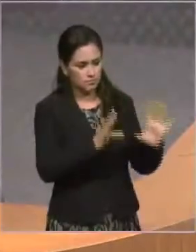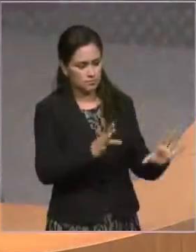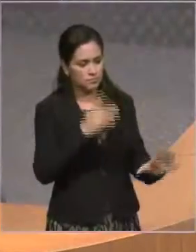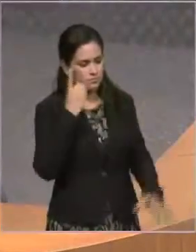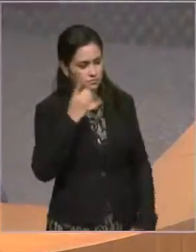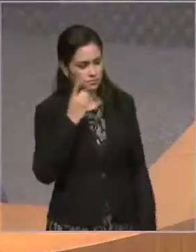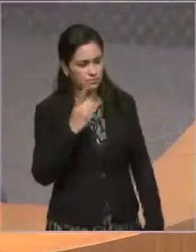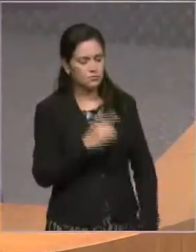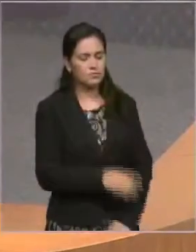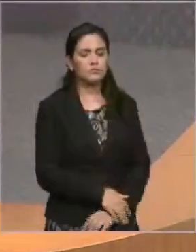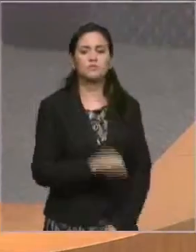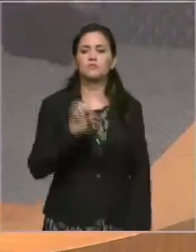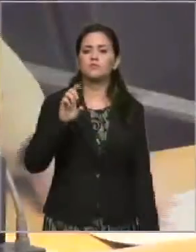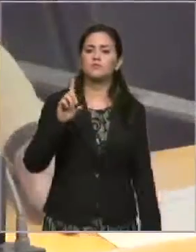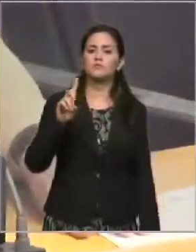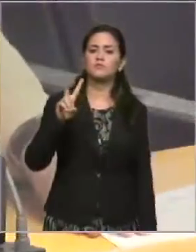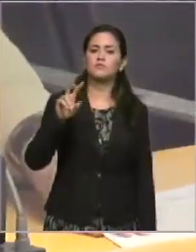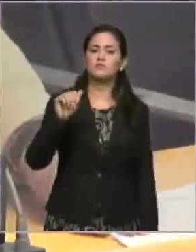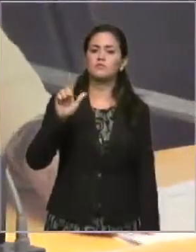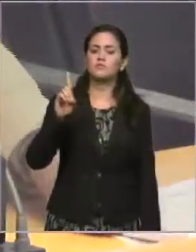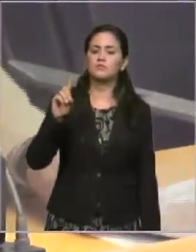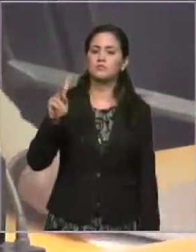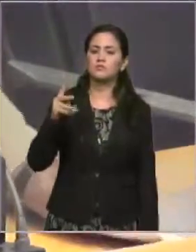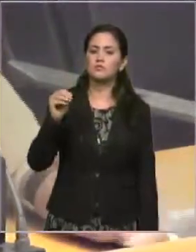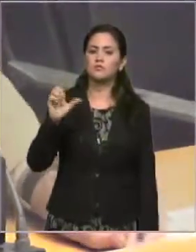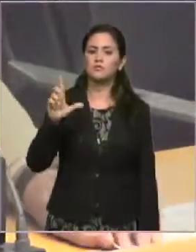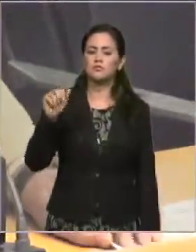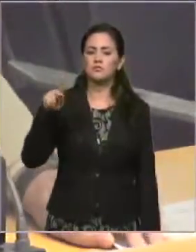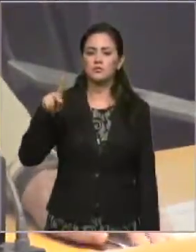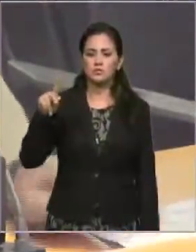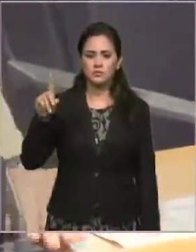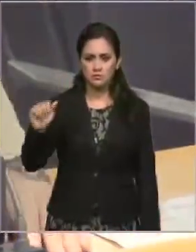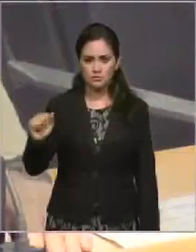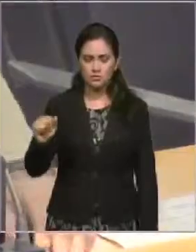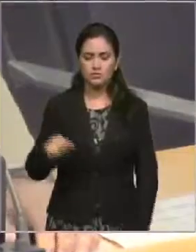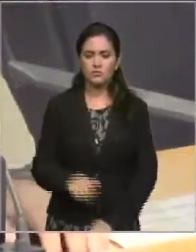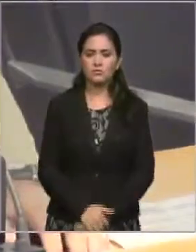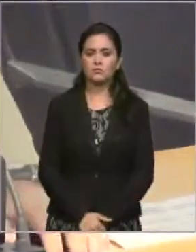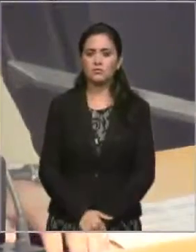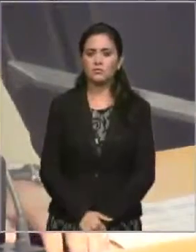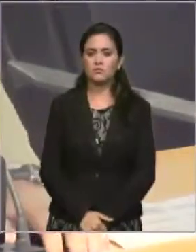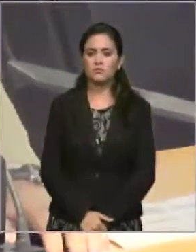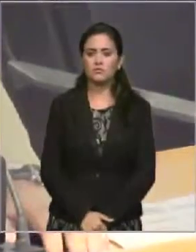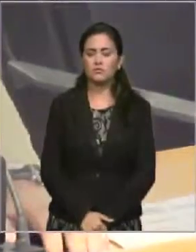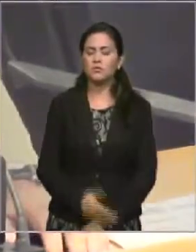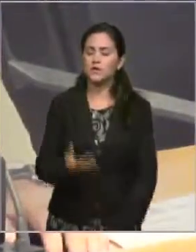Nobre deputado Rafael Leitor,